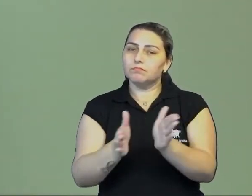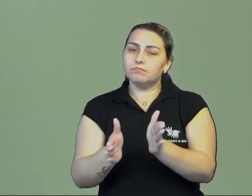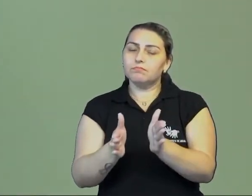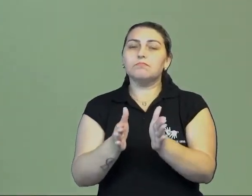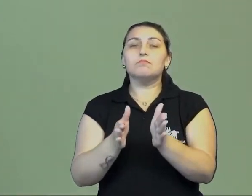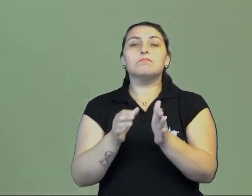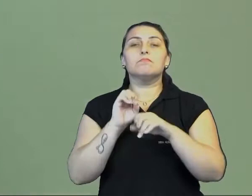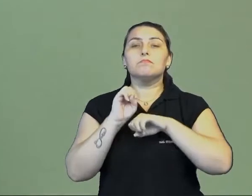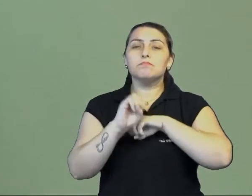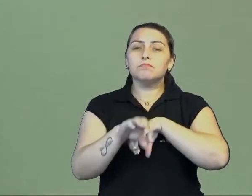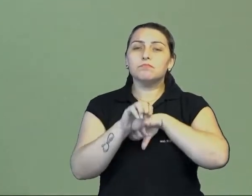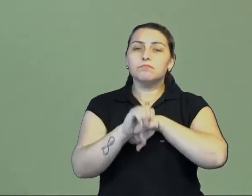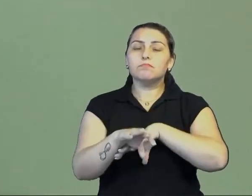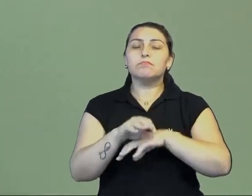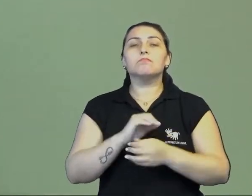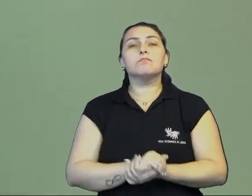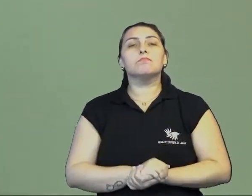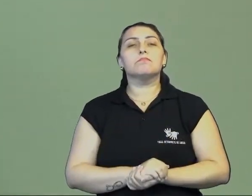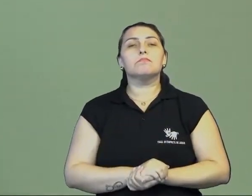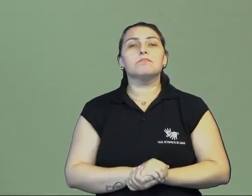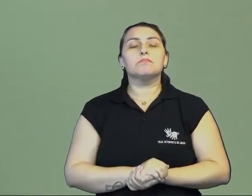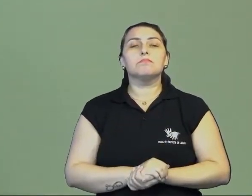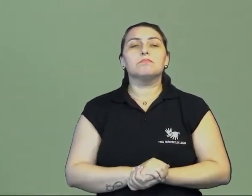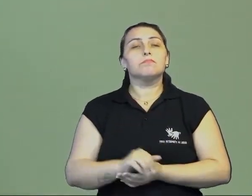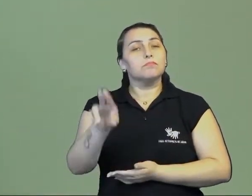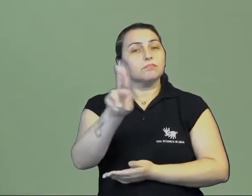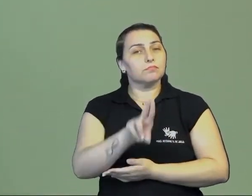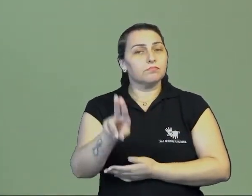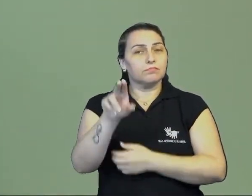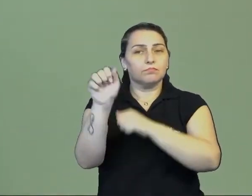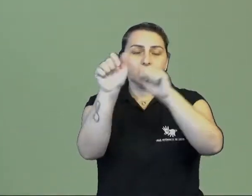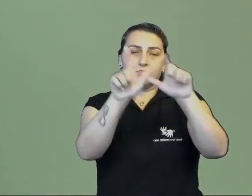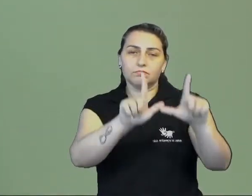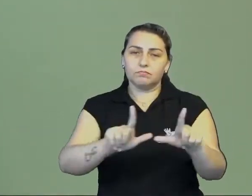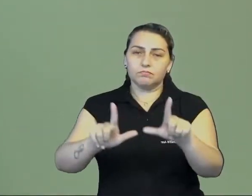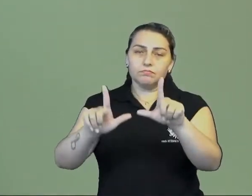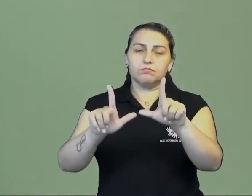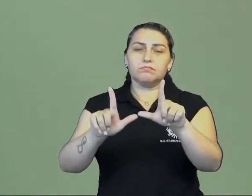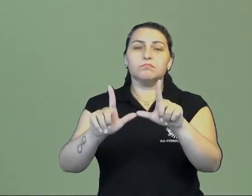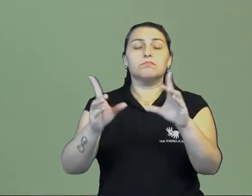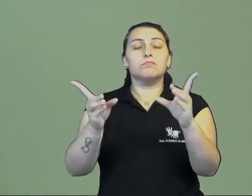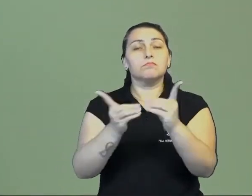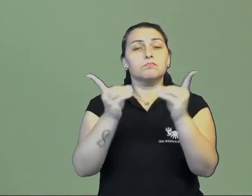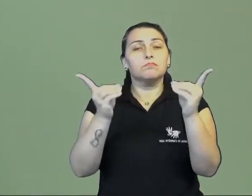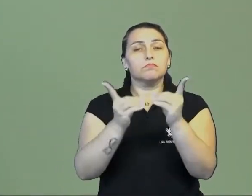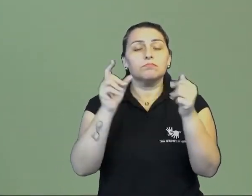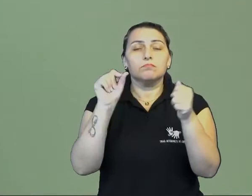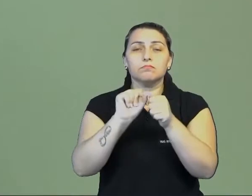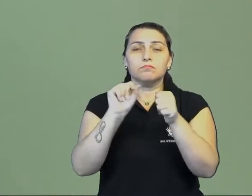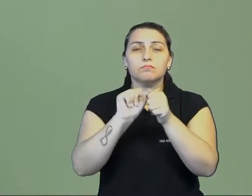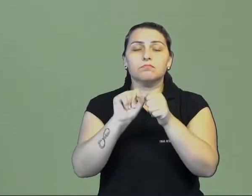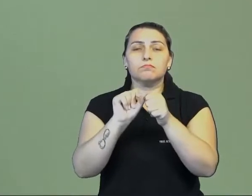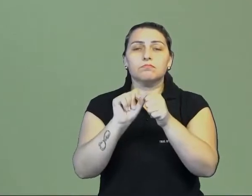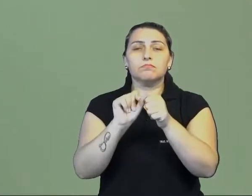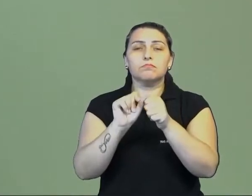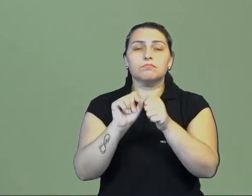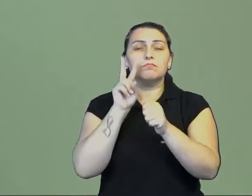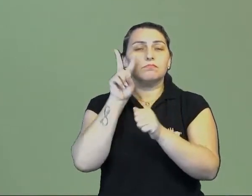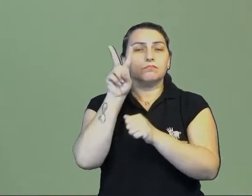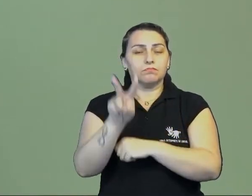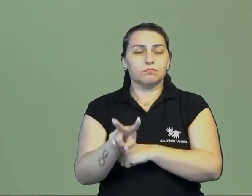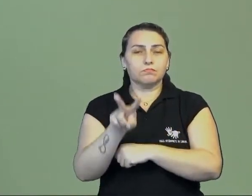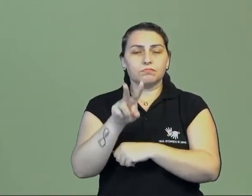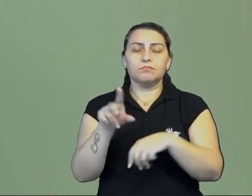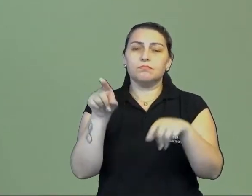gente está produzindo, tá? Então, para tanto, a gente vai usar uns slides que é de uma forma didática para você fazer o acompanhamento. E você também,